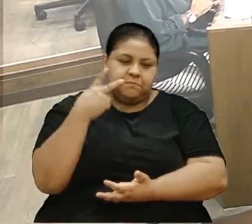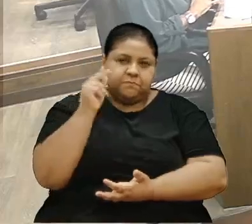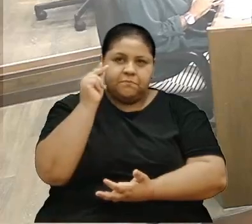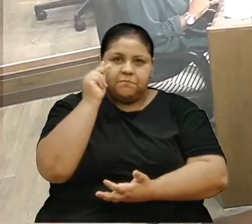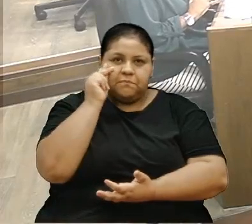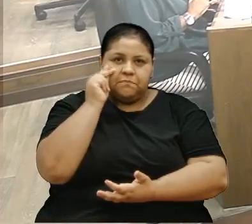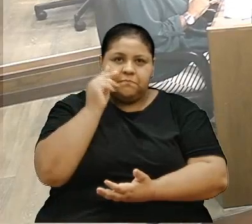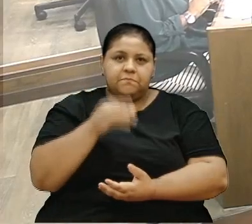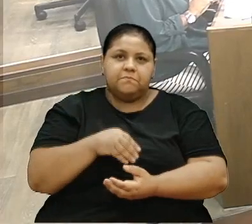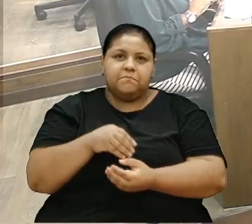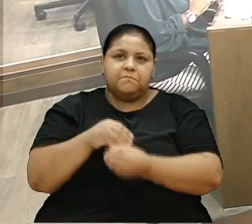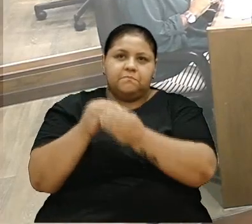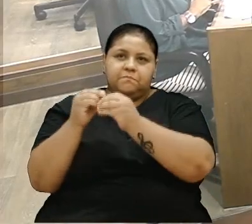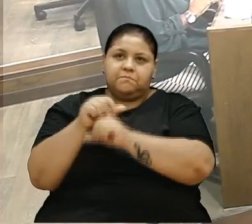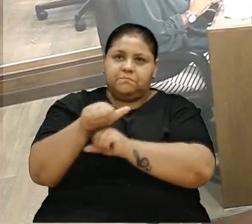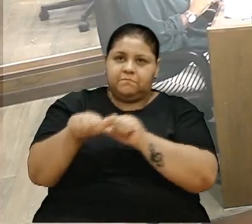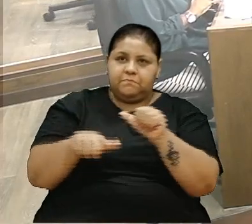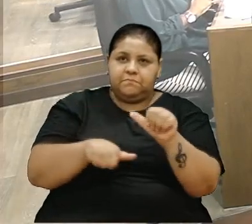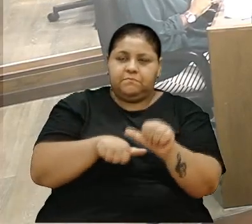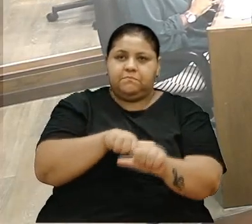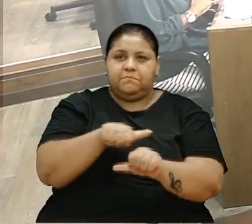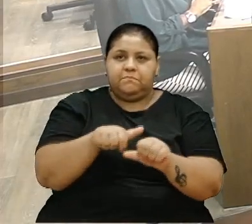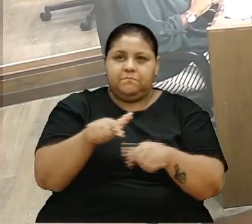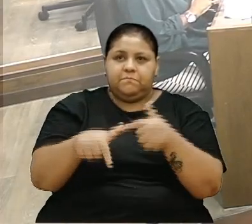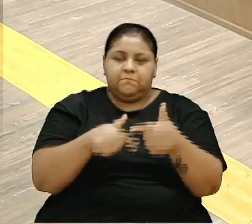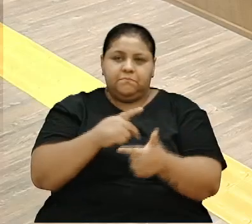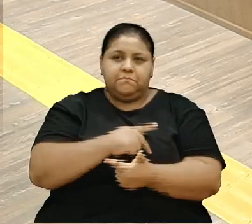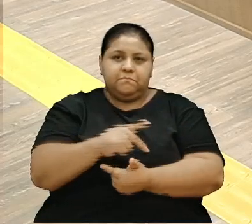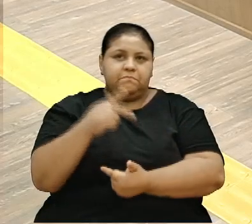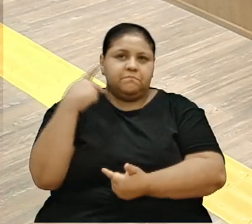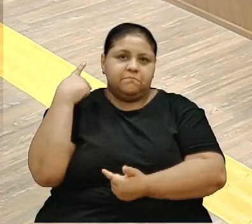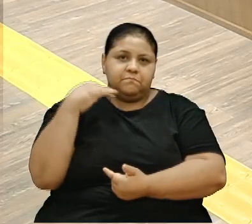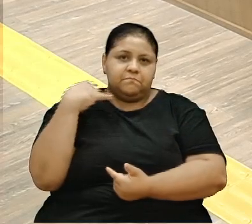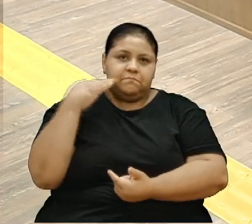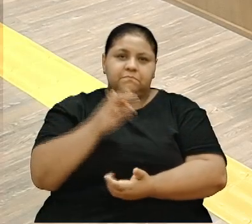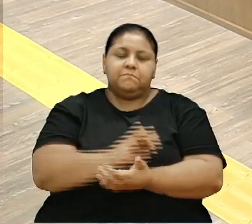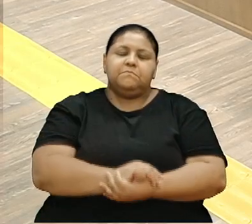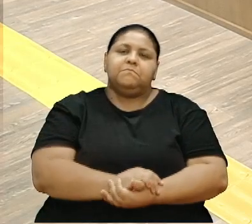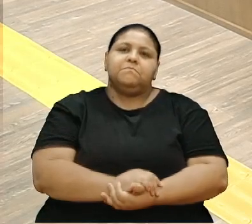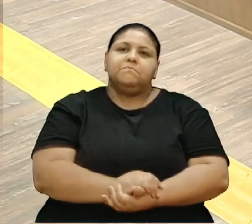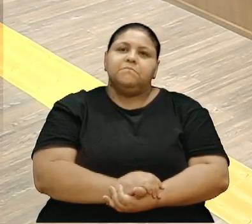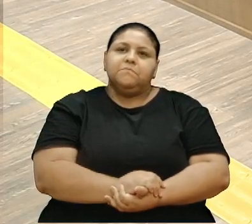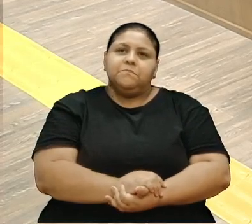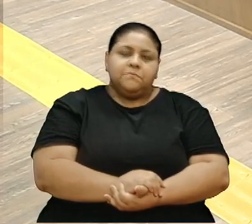Bard, devolvo os trabalhos da presidência à vereadora Andressa Marques.